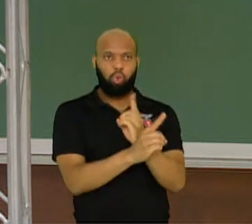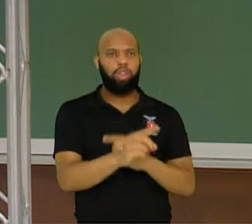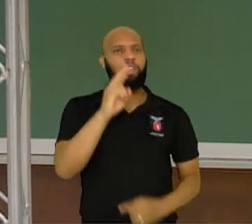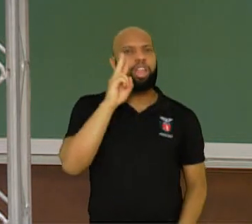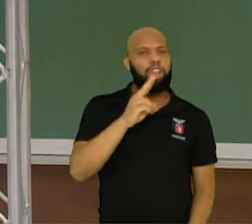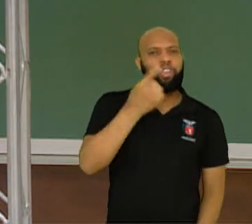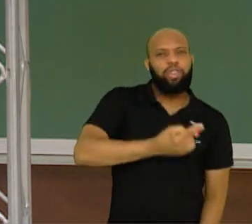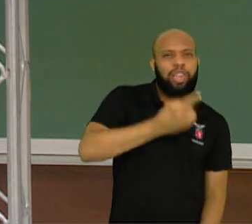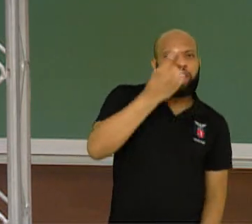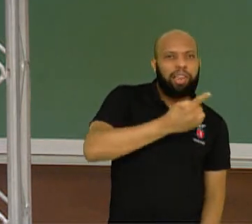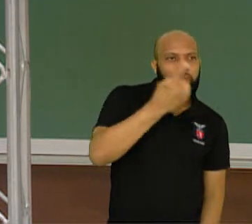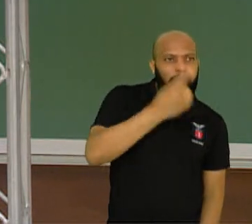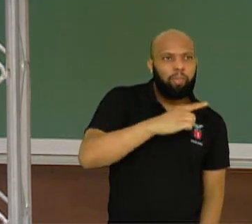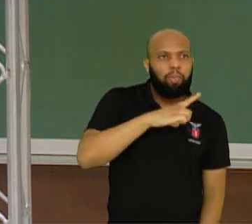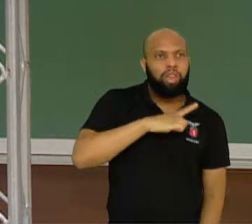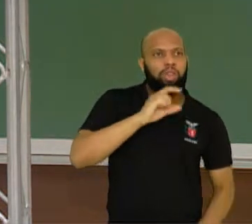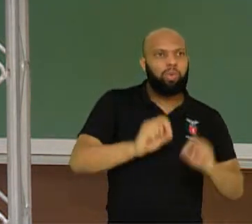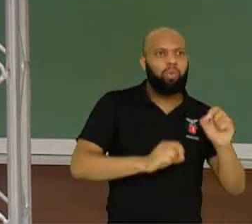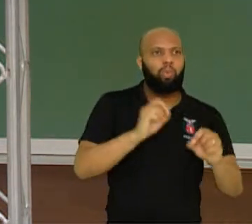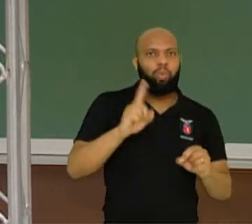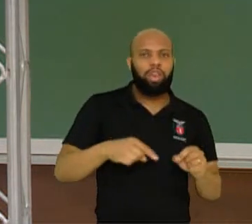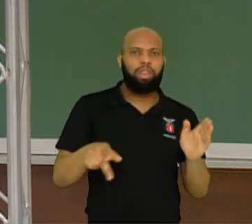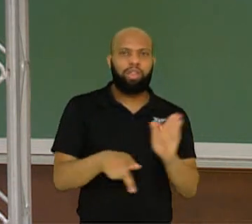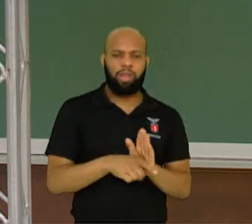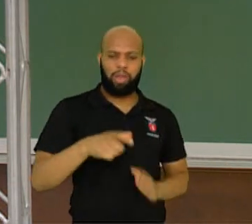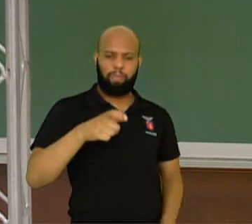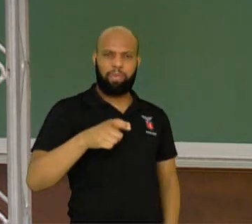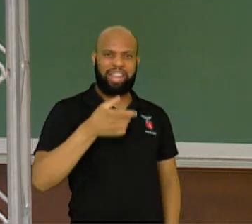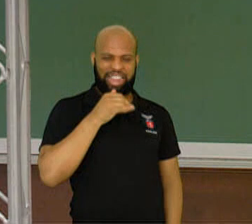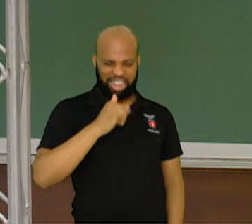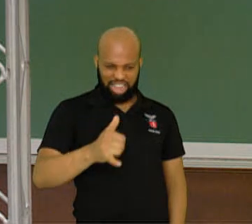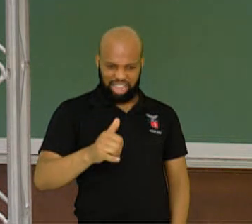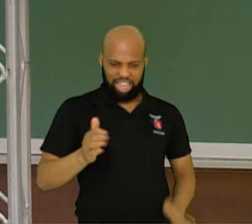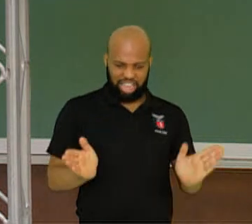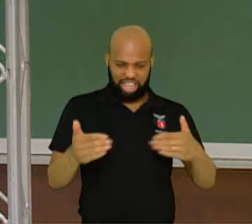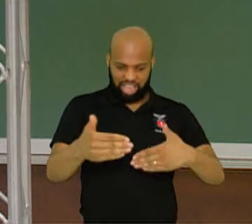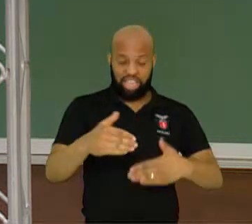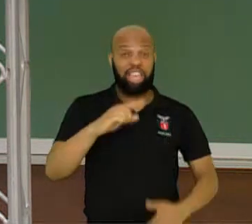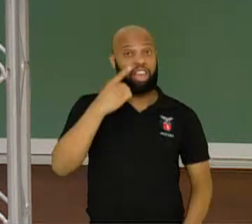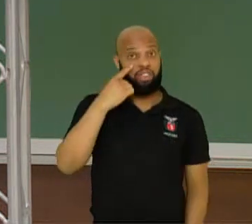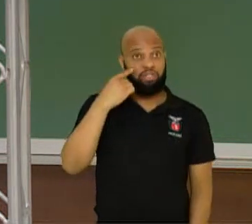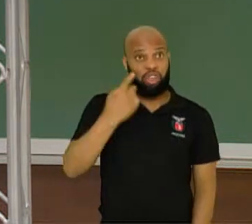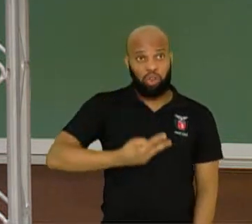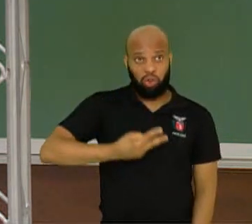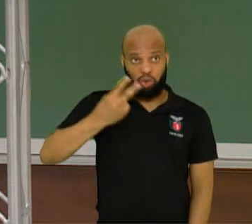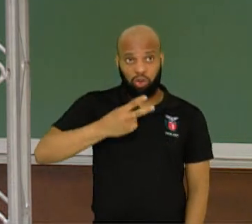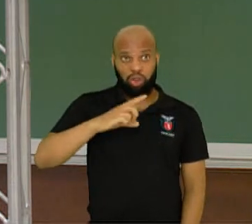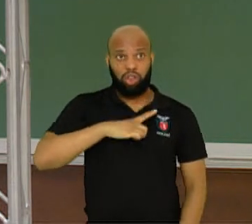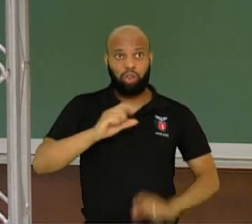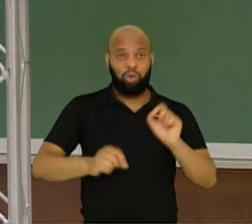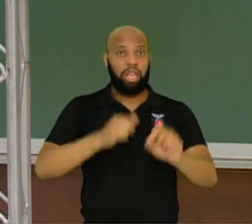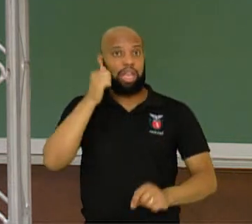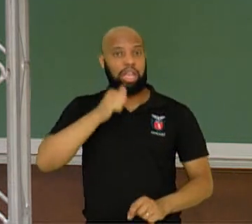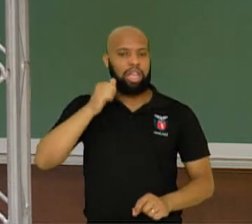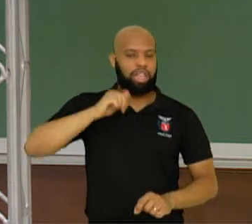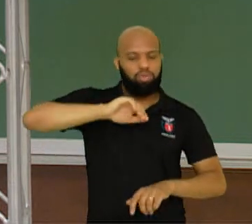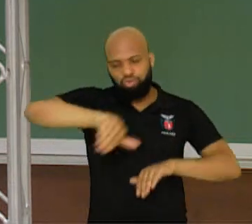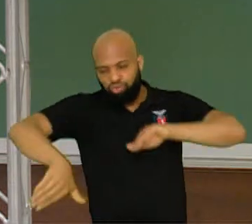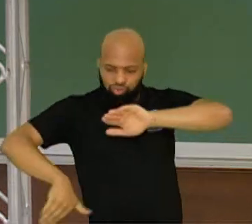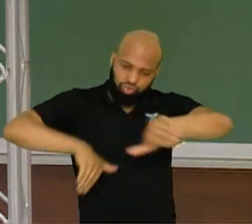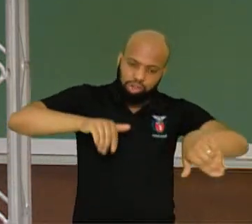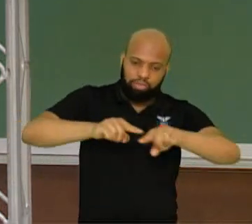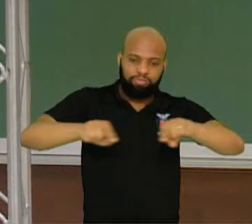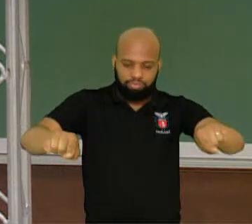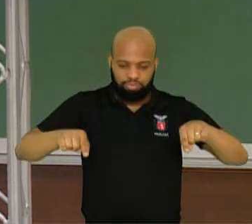Olhe o primeiro, que tem uma bateria. Olhem o segundo, que tem uma moça nadando na